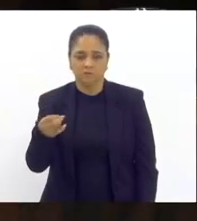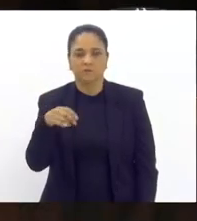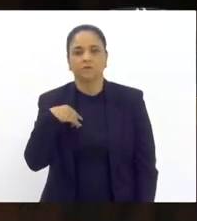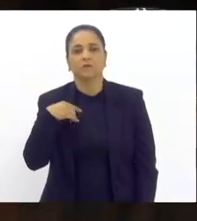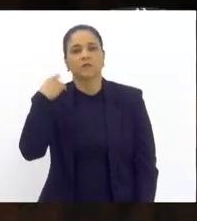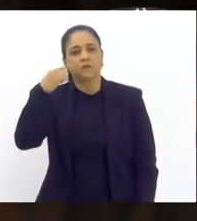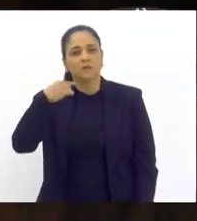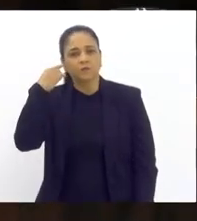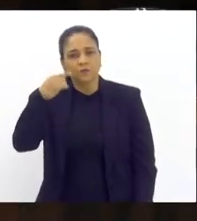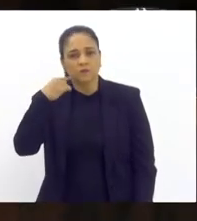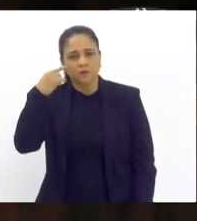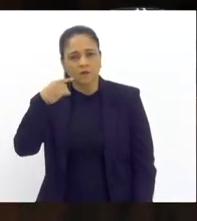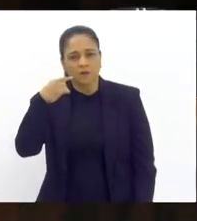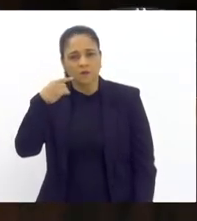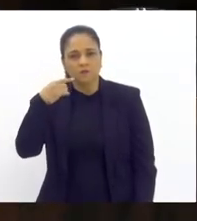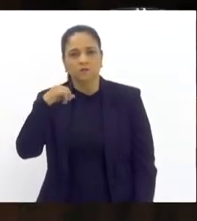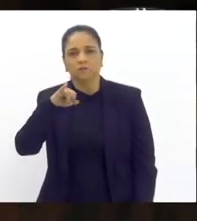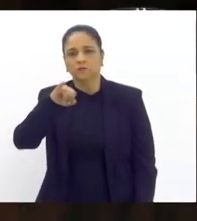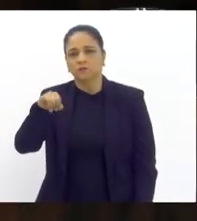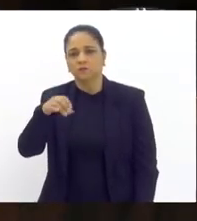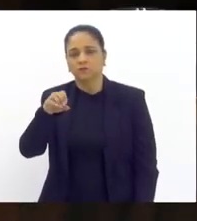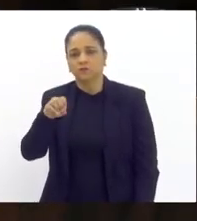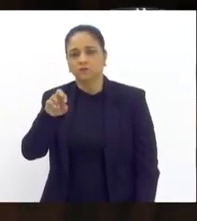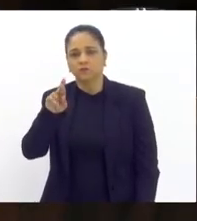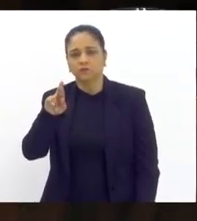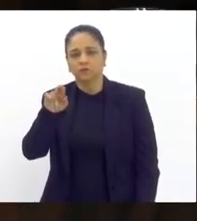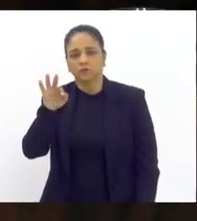Deputado Jorge Felipe Neto.